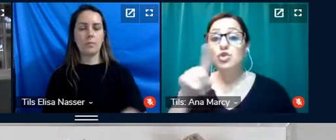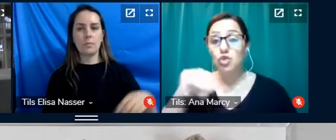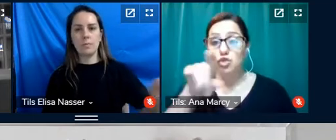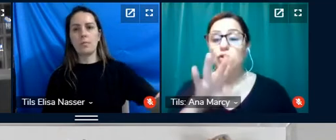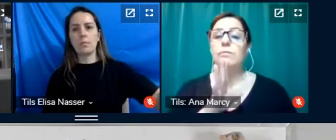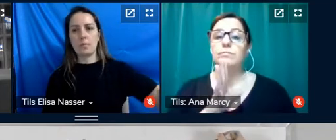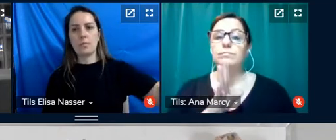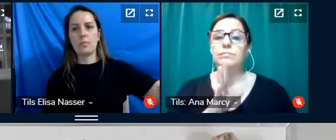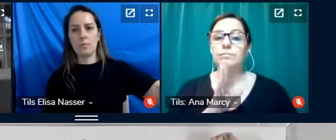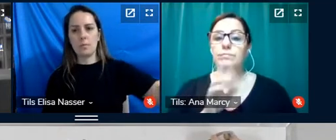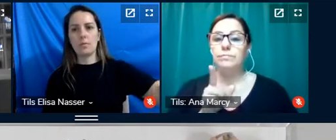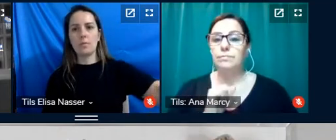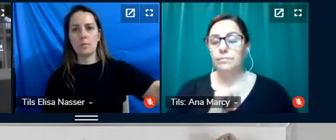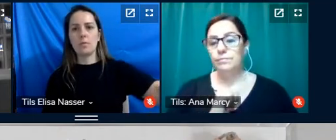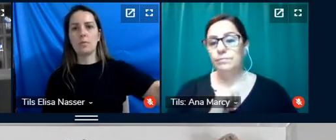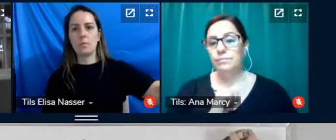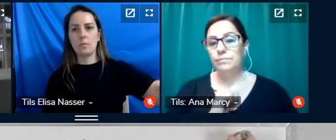Beleza.